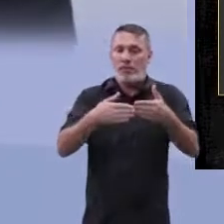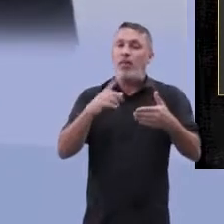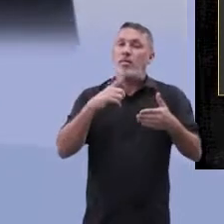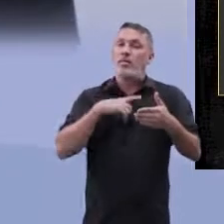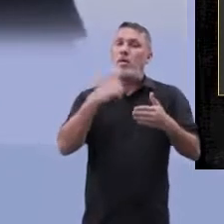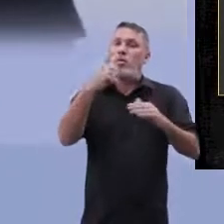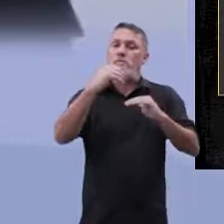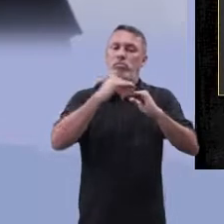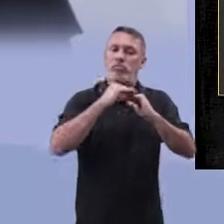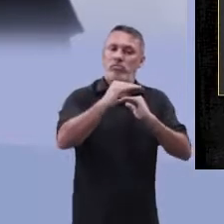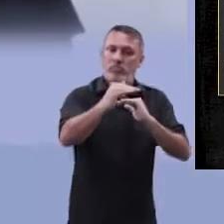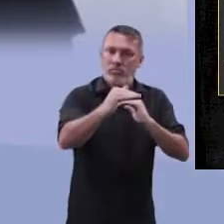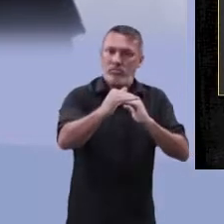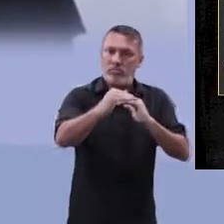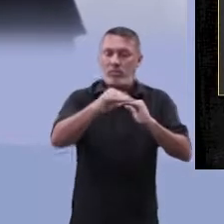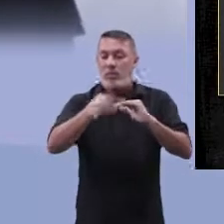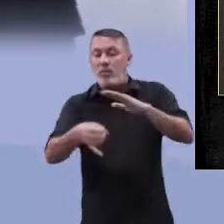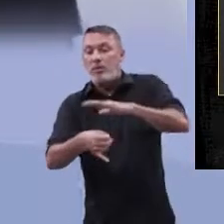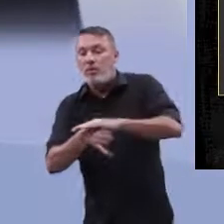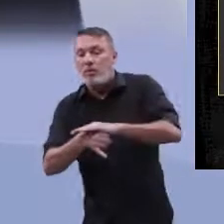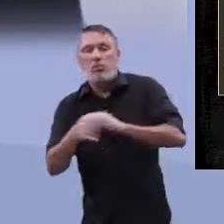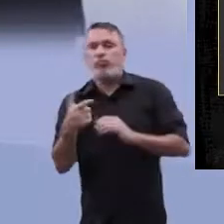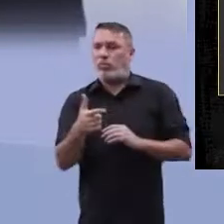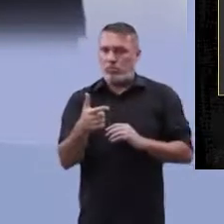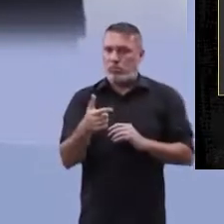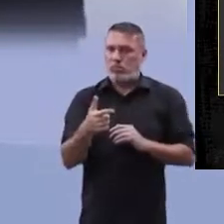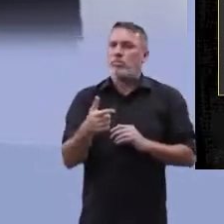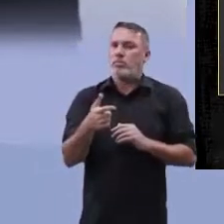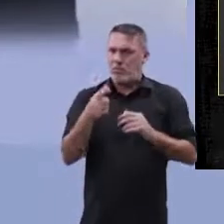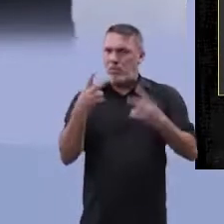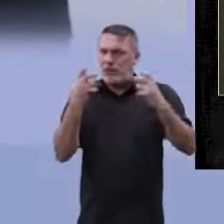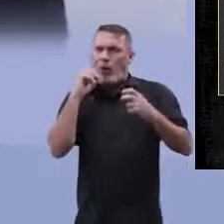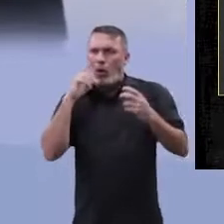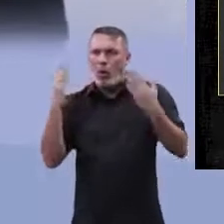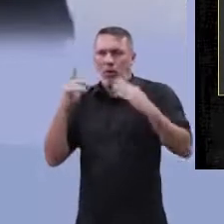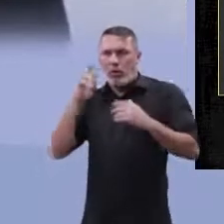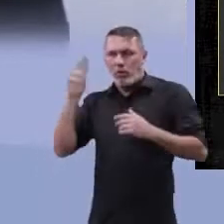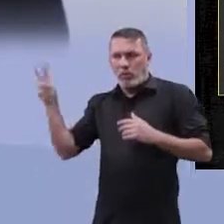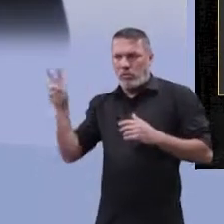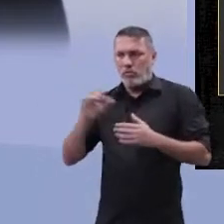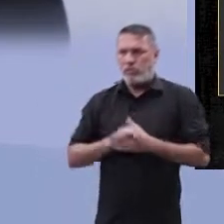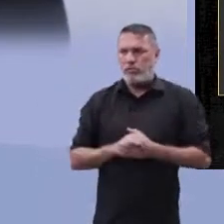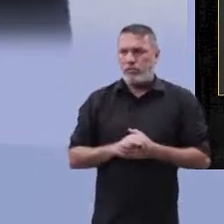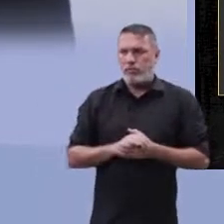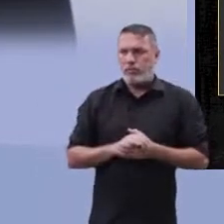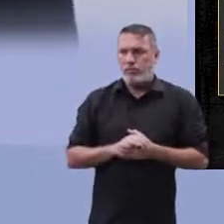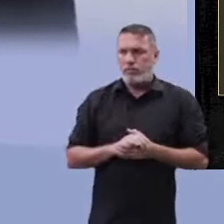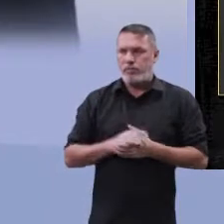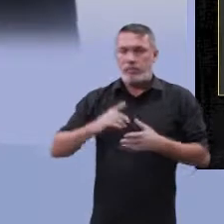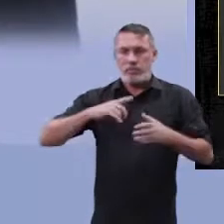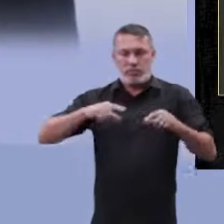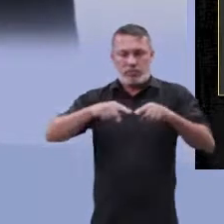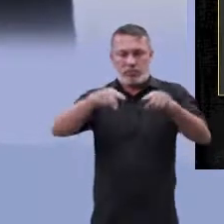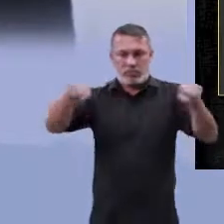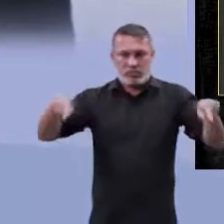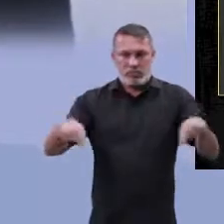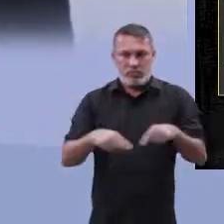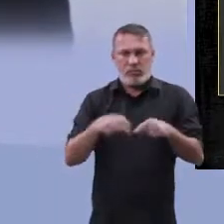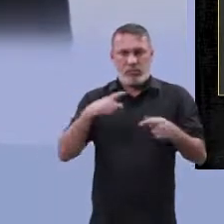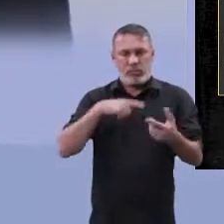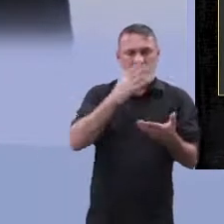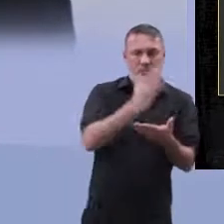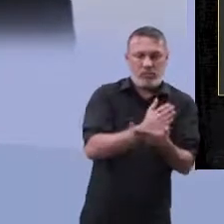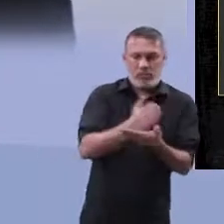compartimento. Então tem uma parte comum ali em cima, uma camada comum ali em cima. Pegou a visão? Essa